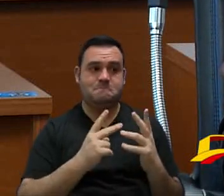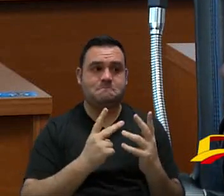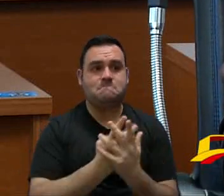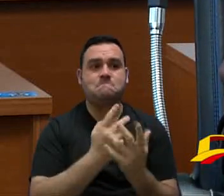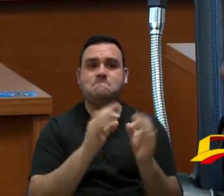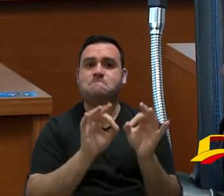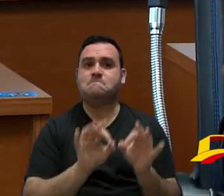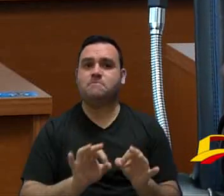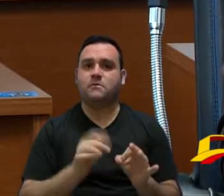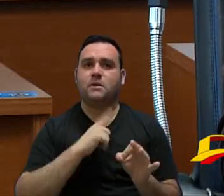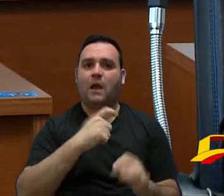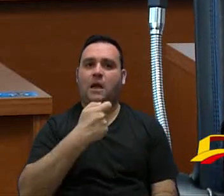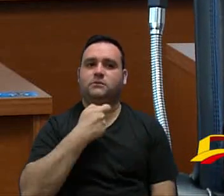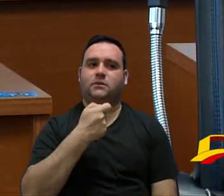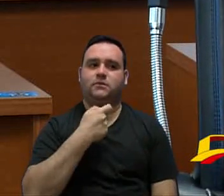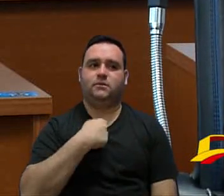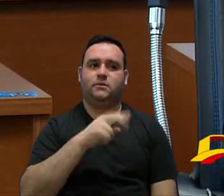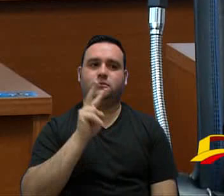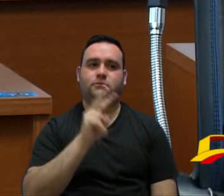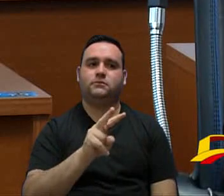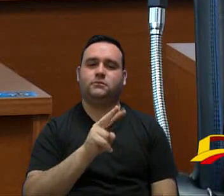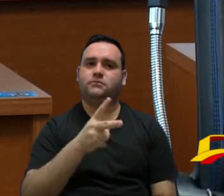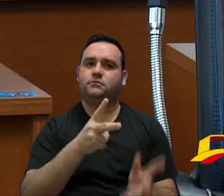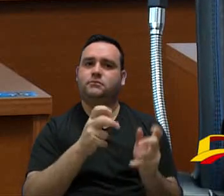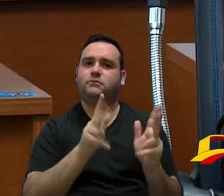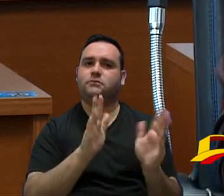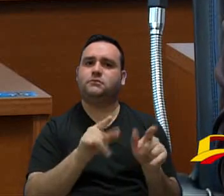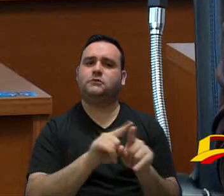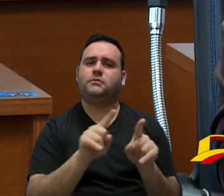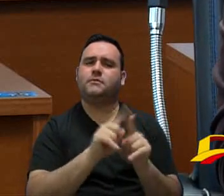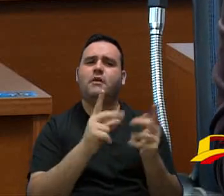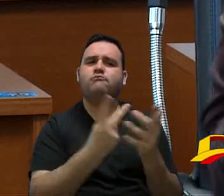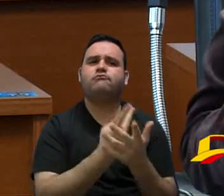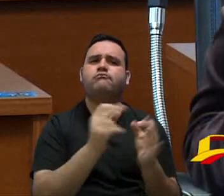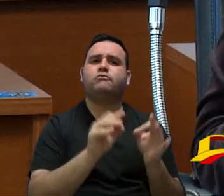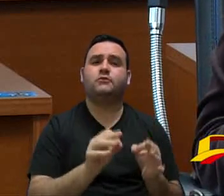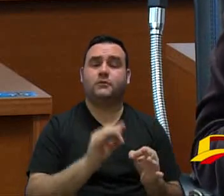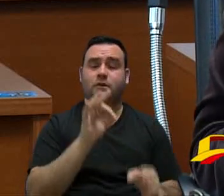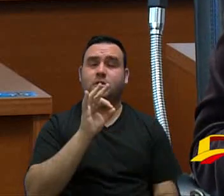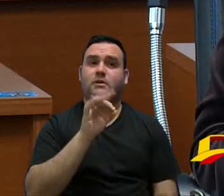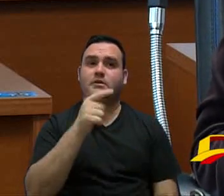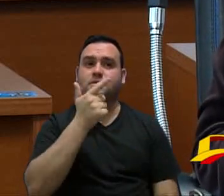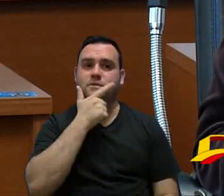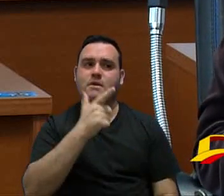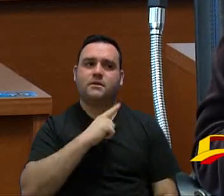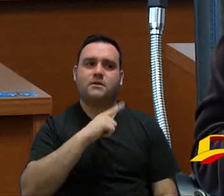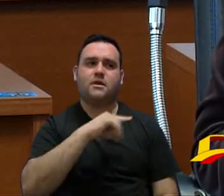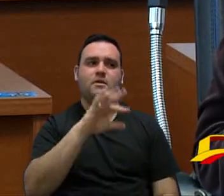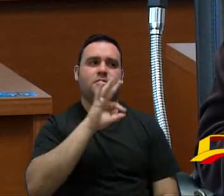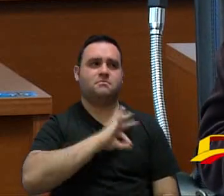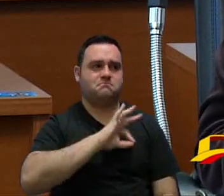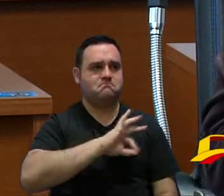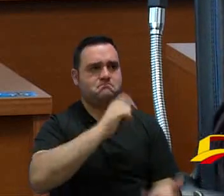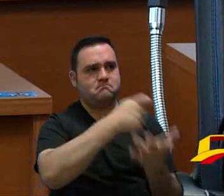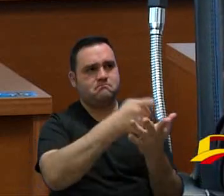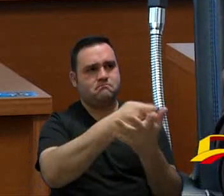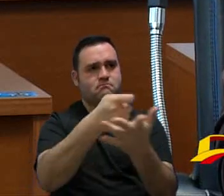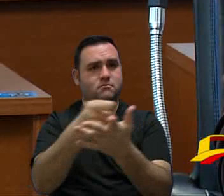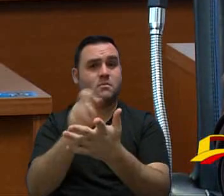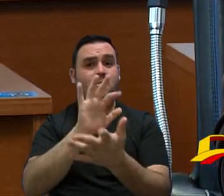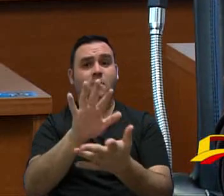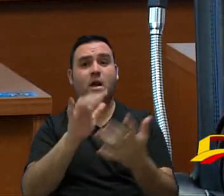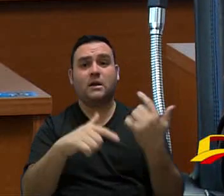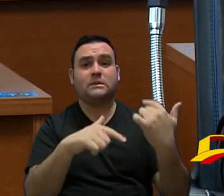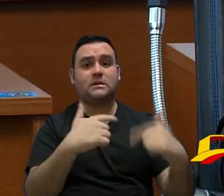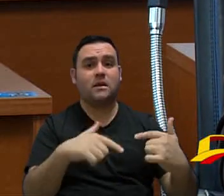e o seu ouvir entrevistas e não estão acontecendo a santa casa está recebendo com outros hospitais também estão recebendo